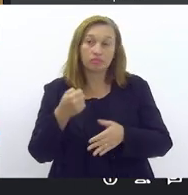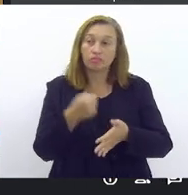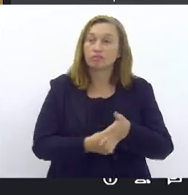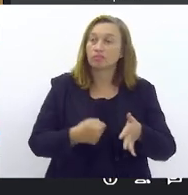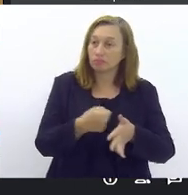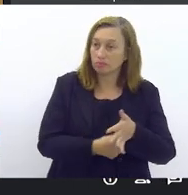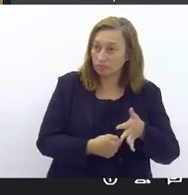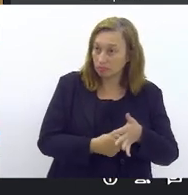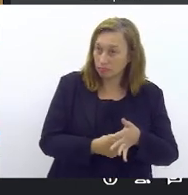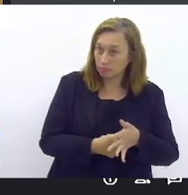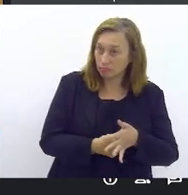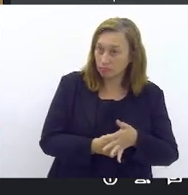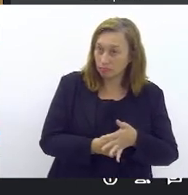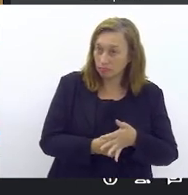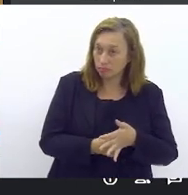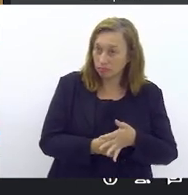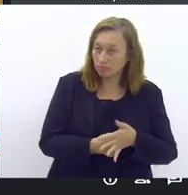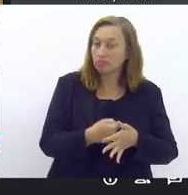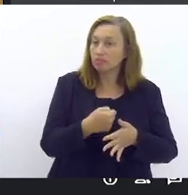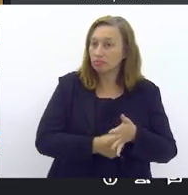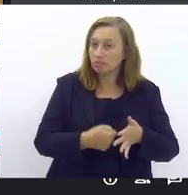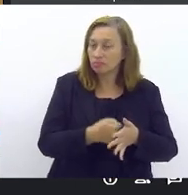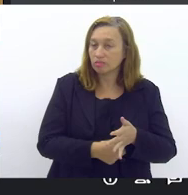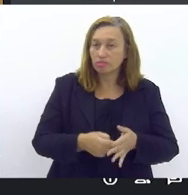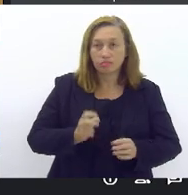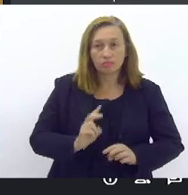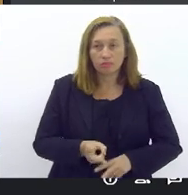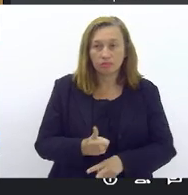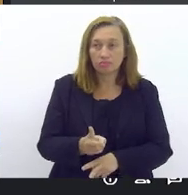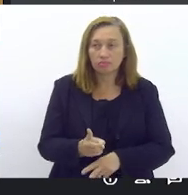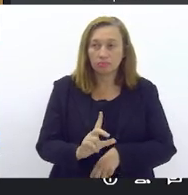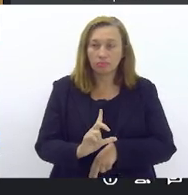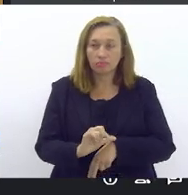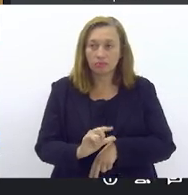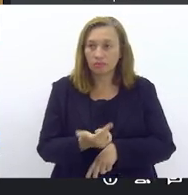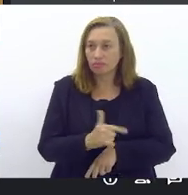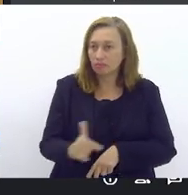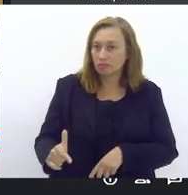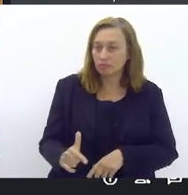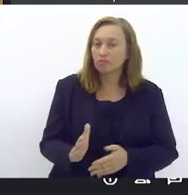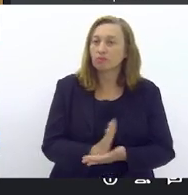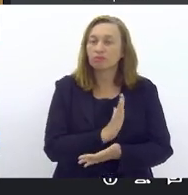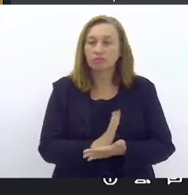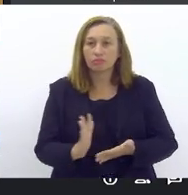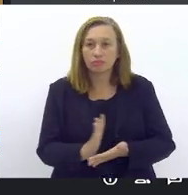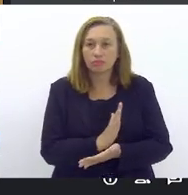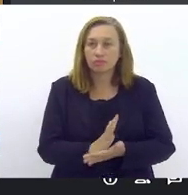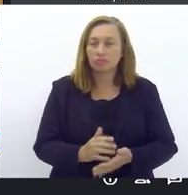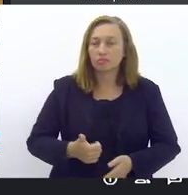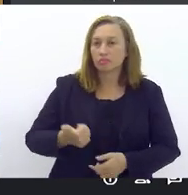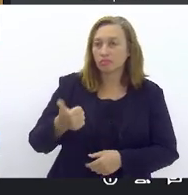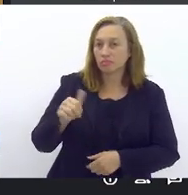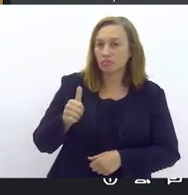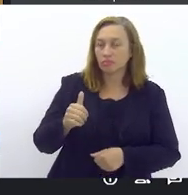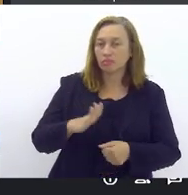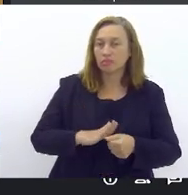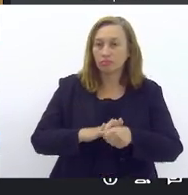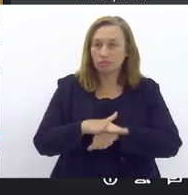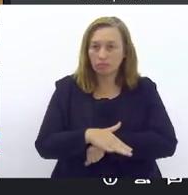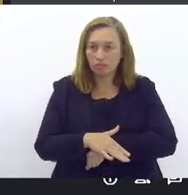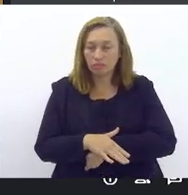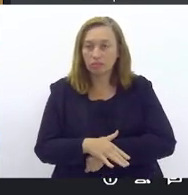lutando. Essa luta é uma luta contínua que não tem hora. Às vezes é 11 horas que estamos ali, ó, conversando com o